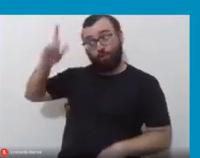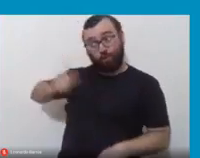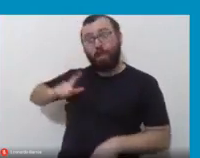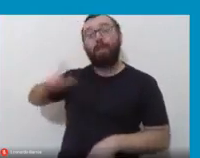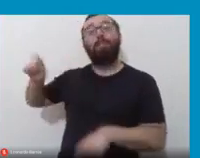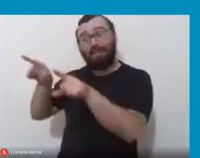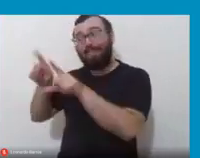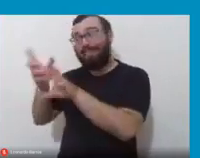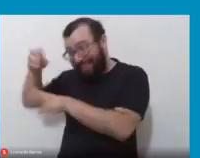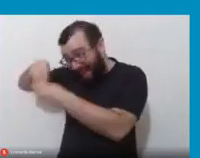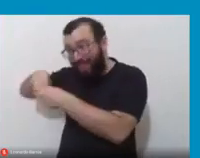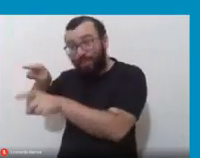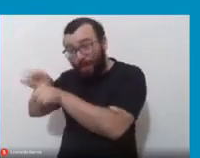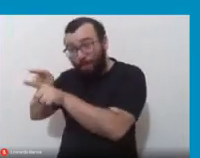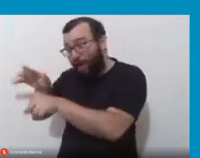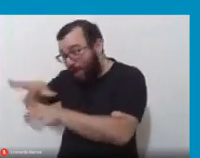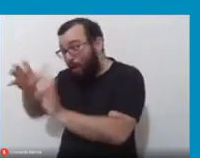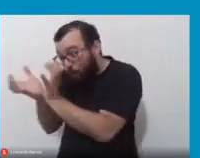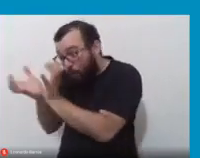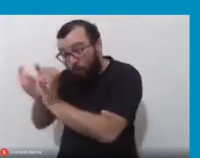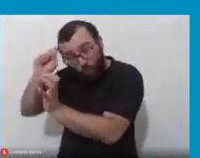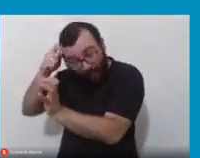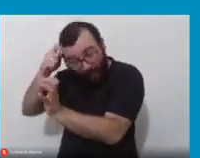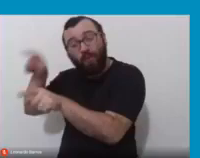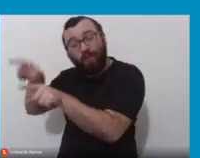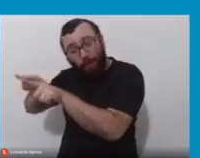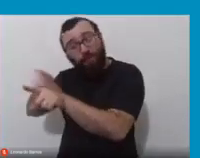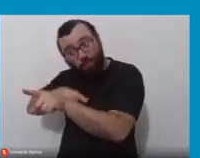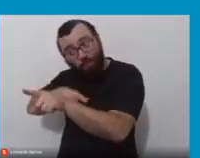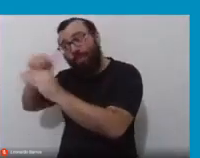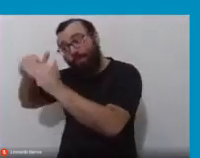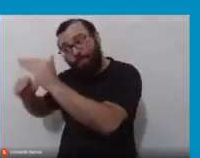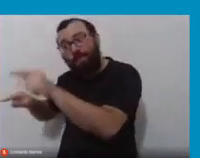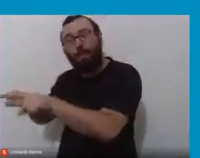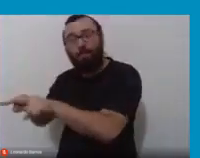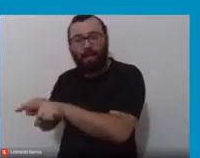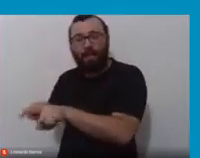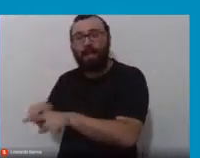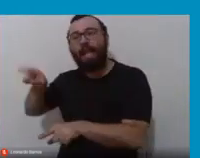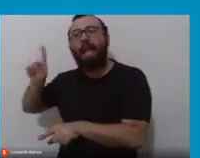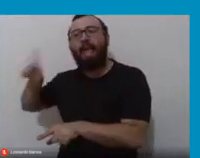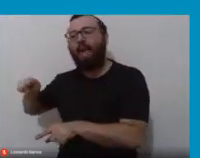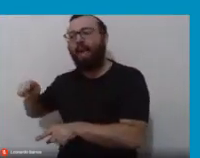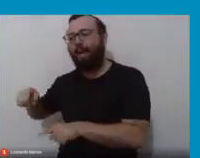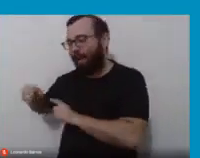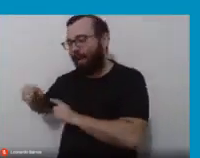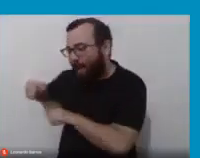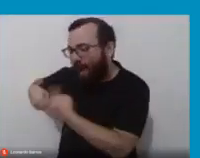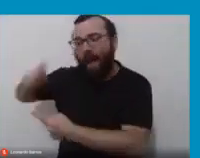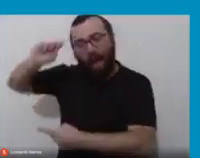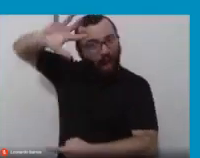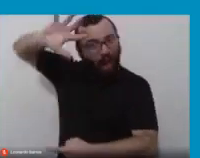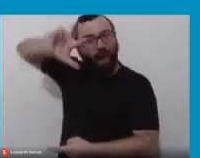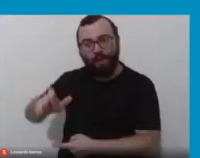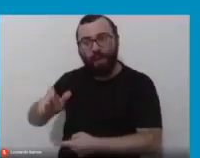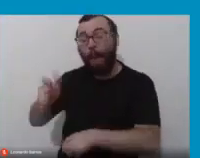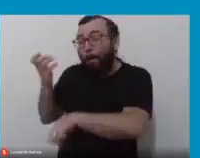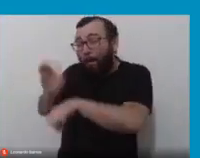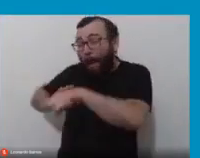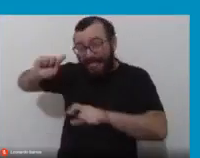estratificação, mesmo dentro do grupo, dos grupos chamados de ascendência africana, né? Quanto mais